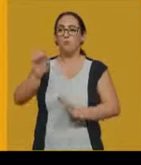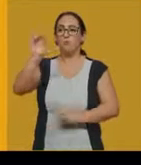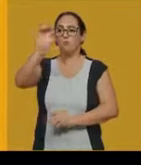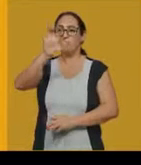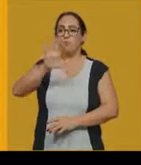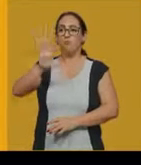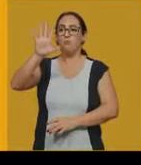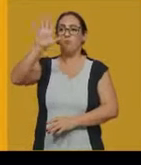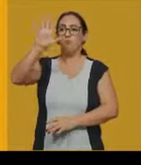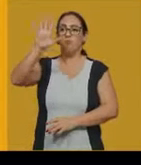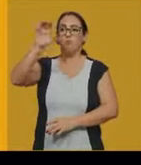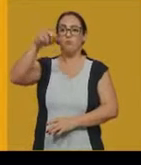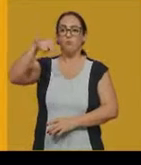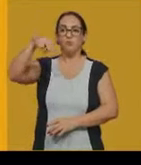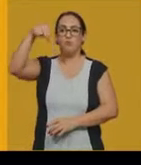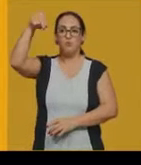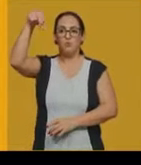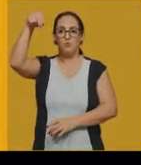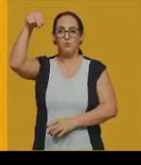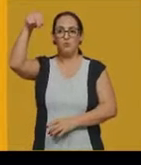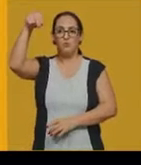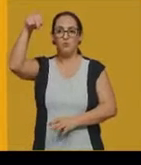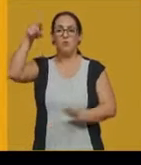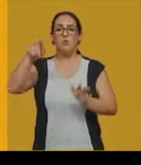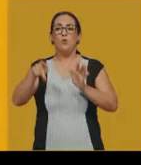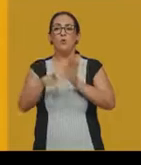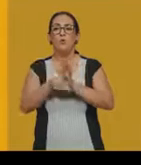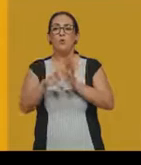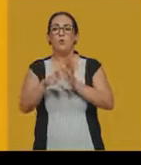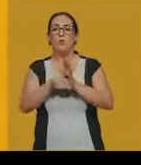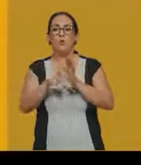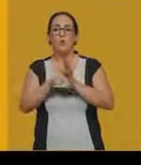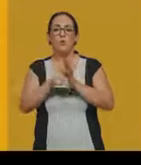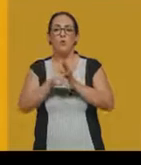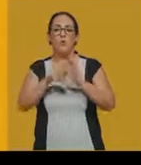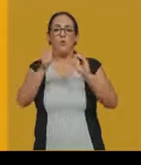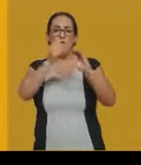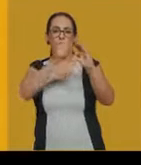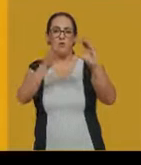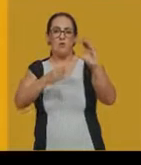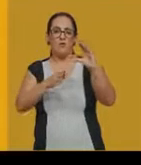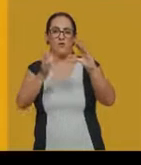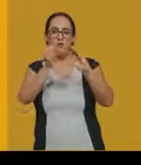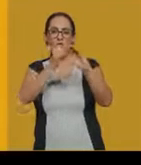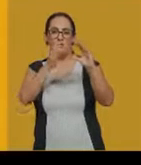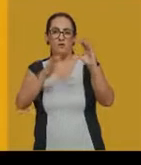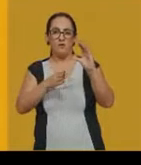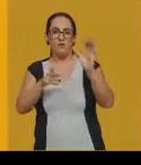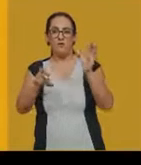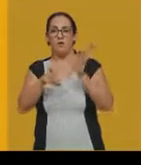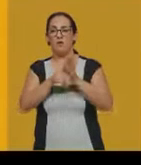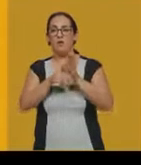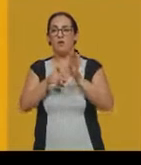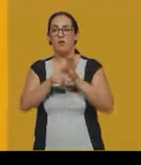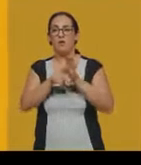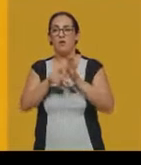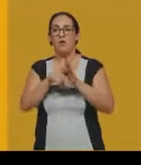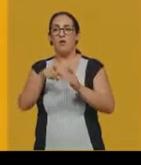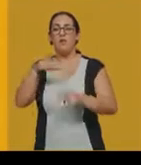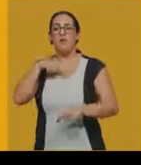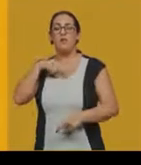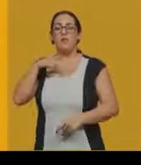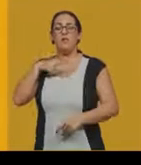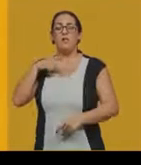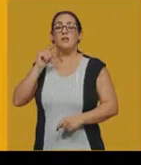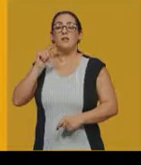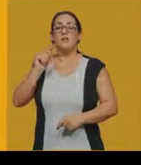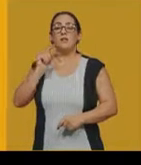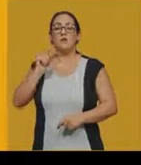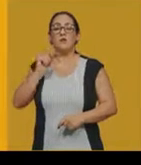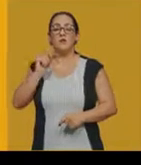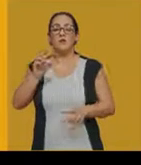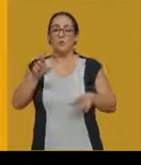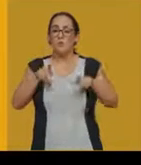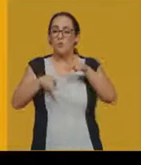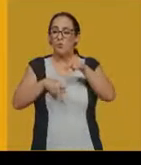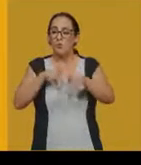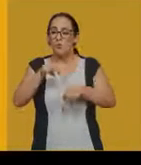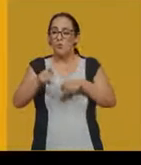historicamente, ela se caracterizou, ela figura como a região mais carente